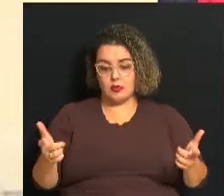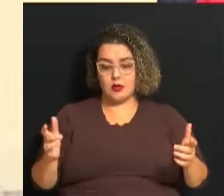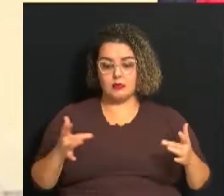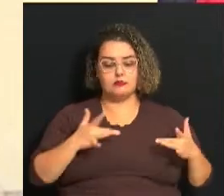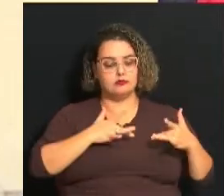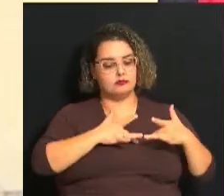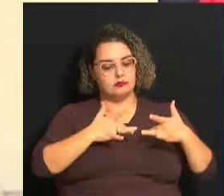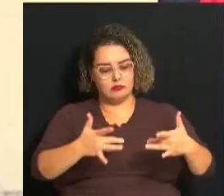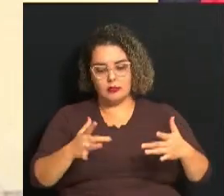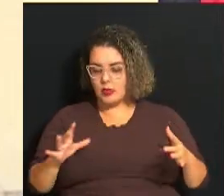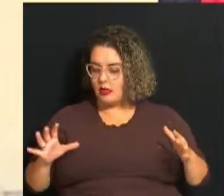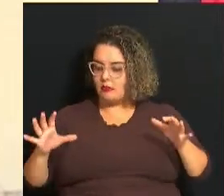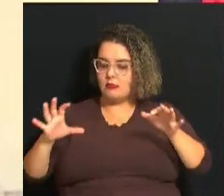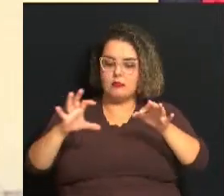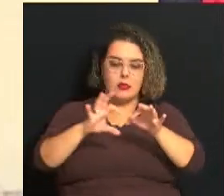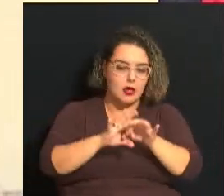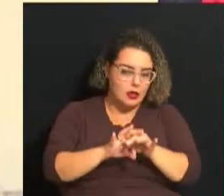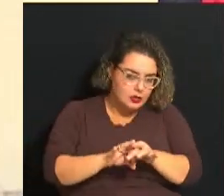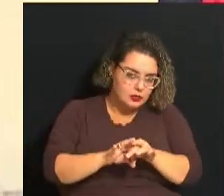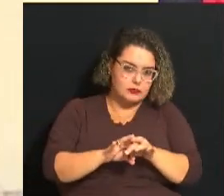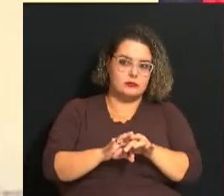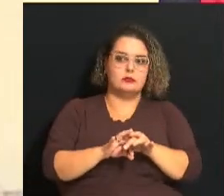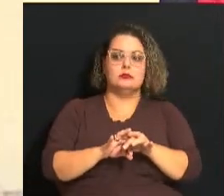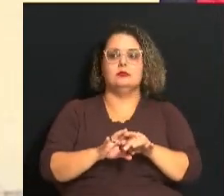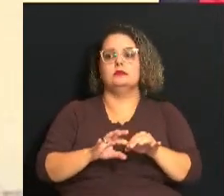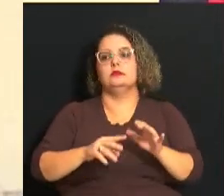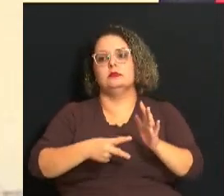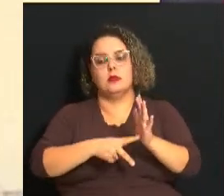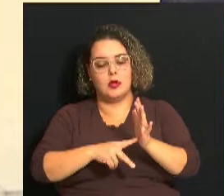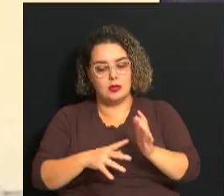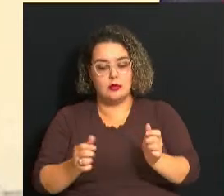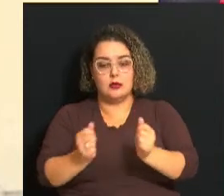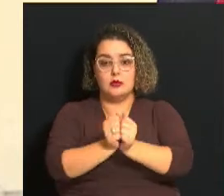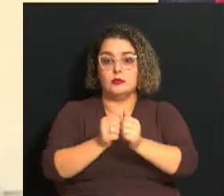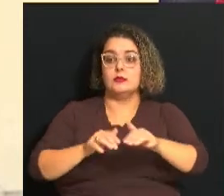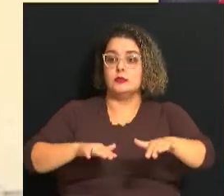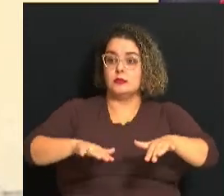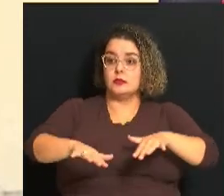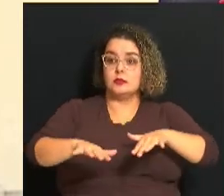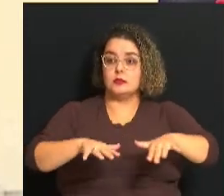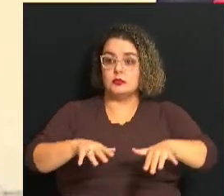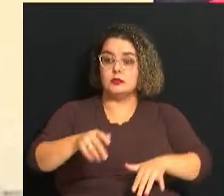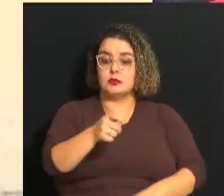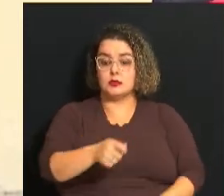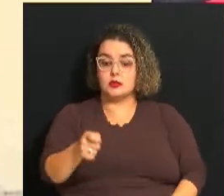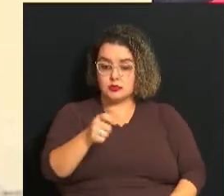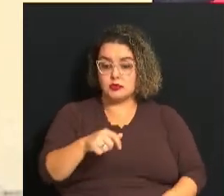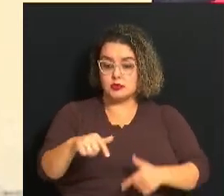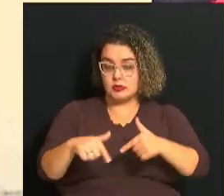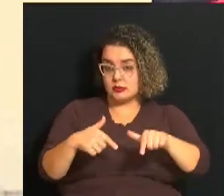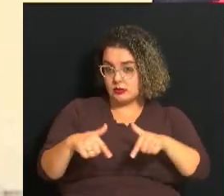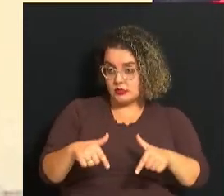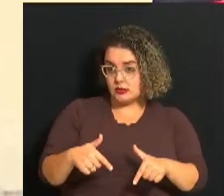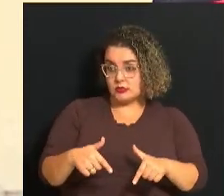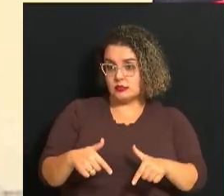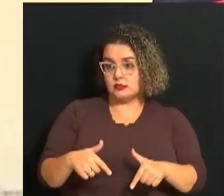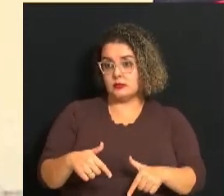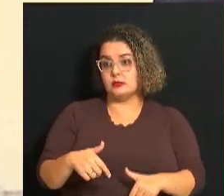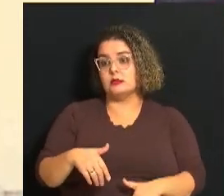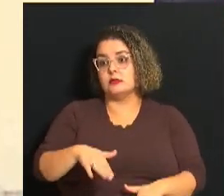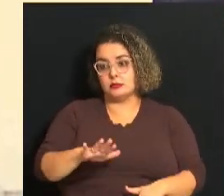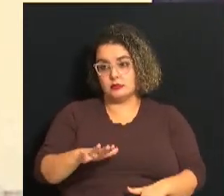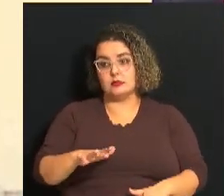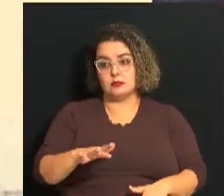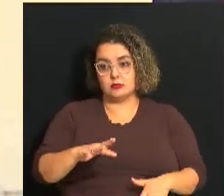solidariedade da relação sindical dos movimentos associações de trabalhadores e um pouco mais de